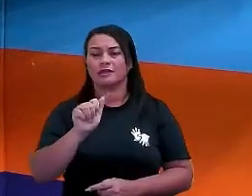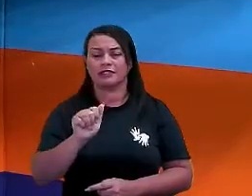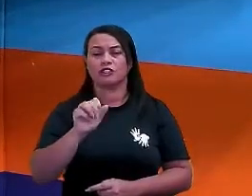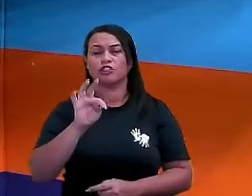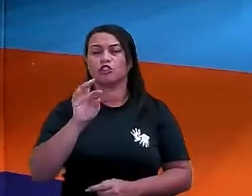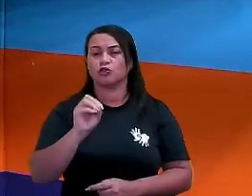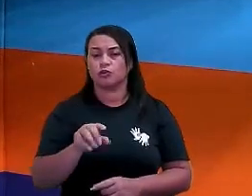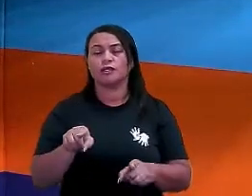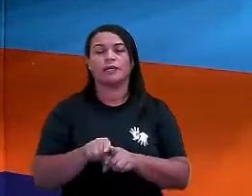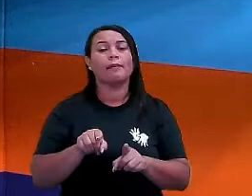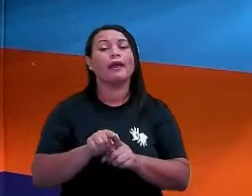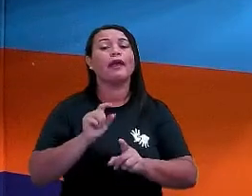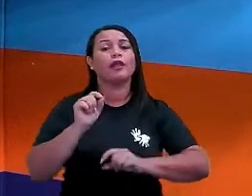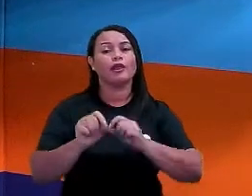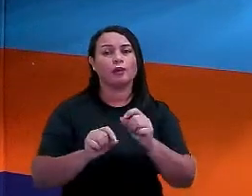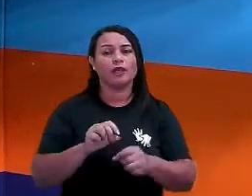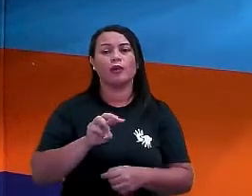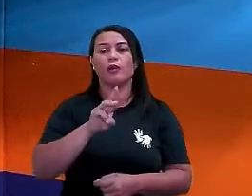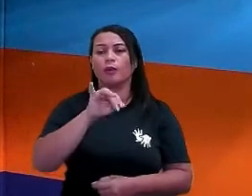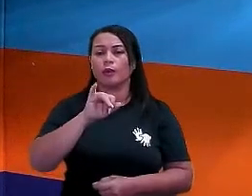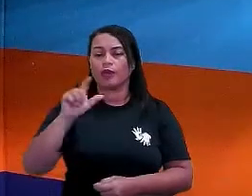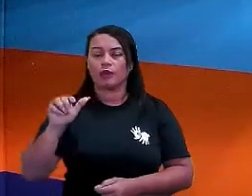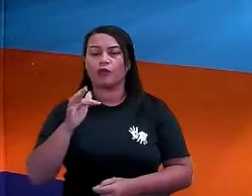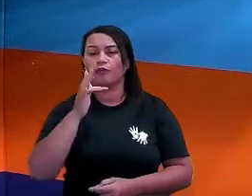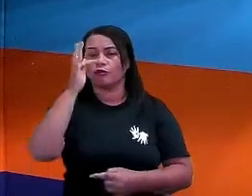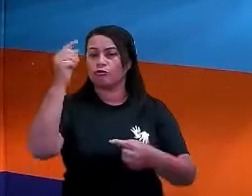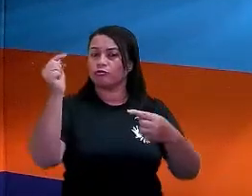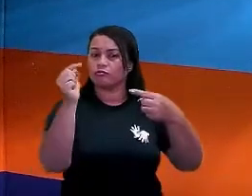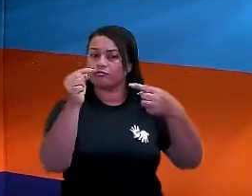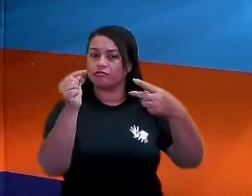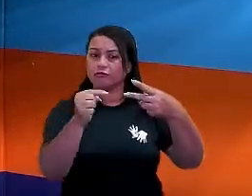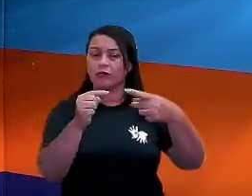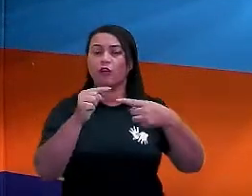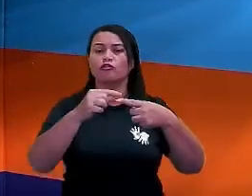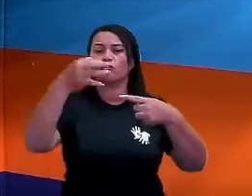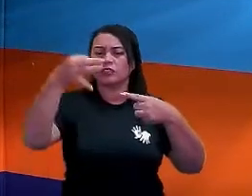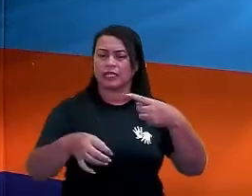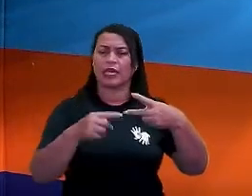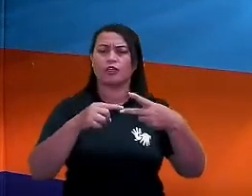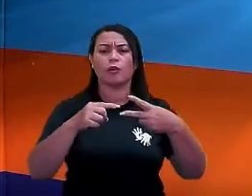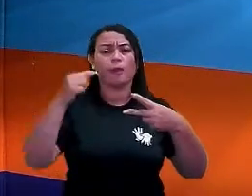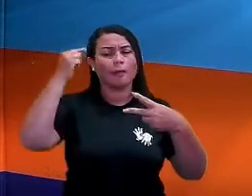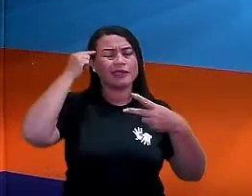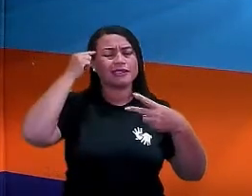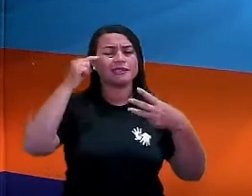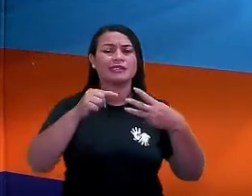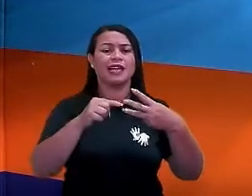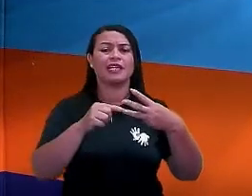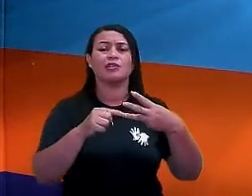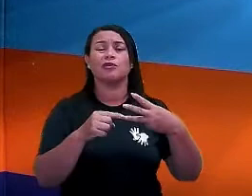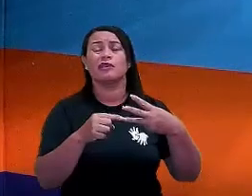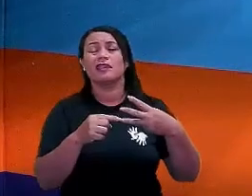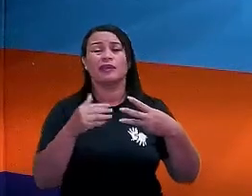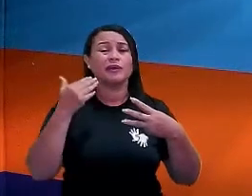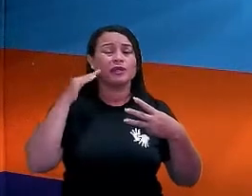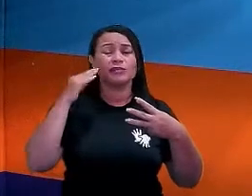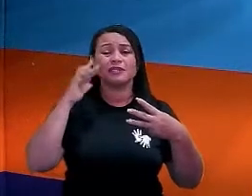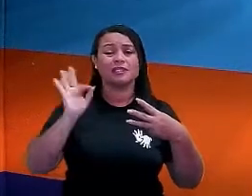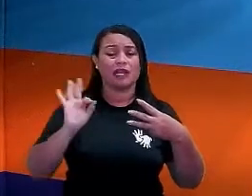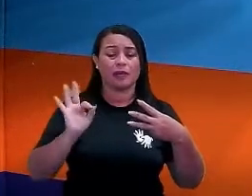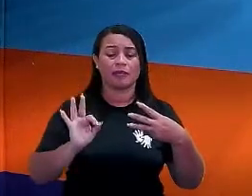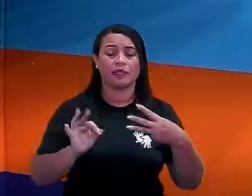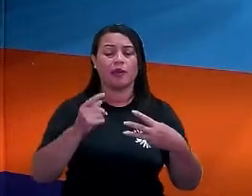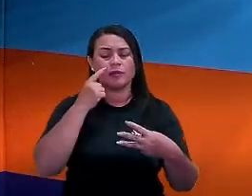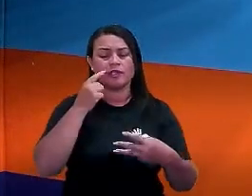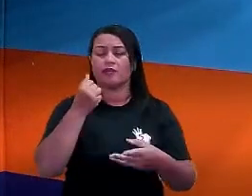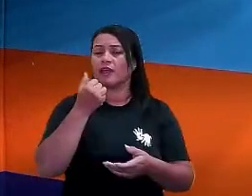e will também indicando futuro. Futuro certo, futuro planejado e futuro incerto. Let's see? Bem, no